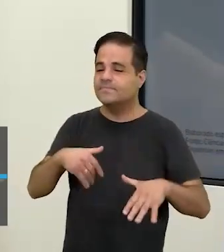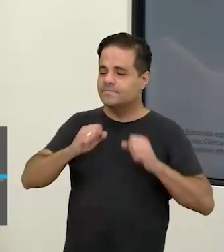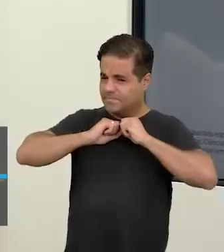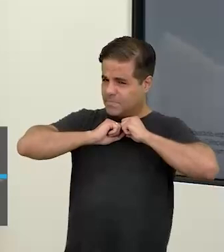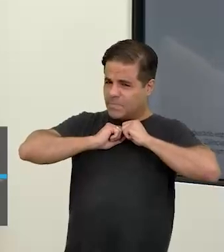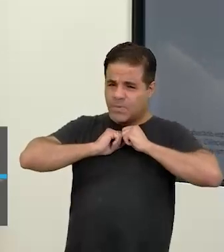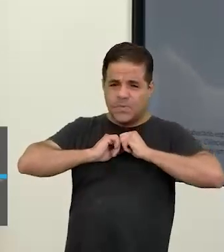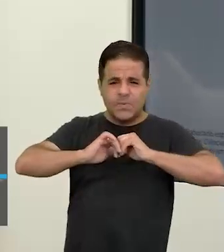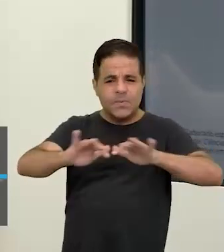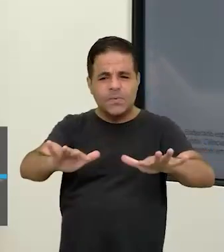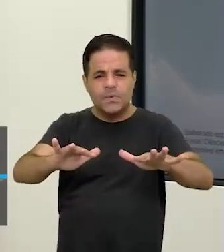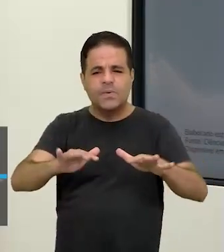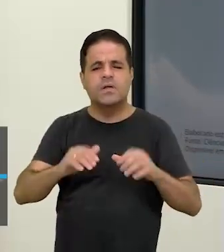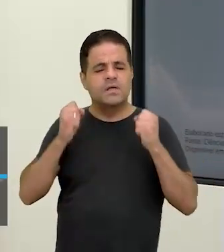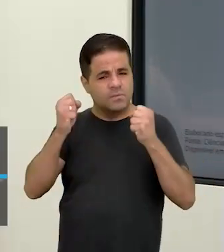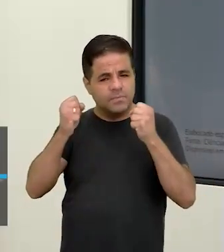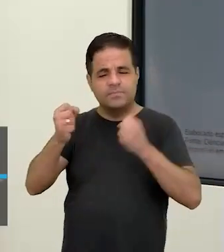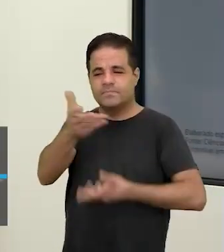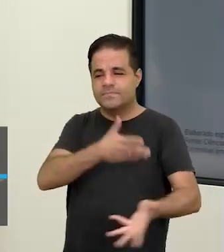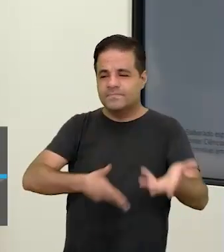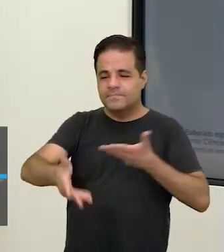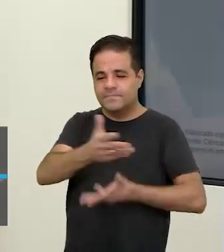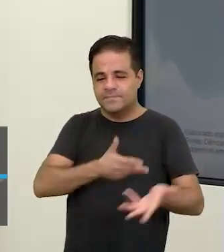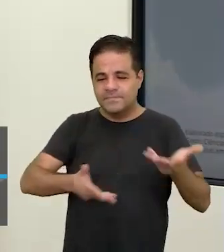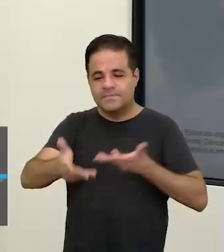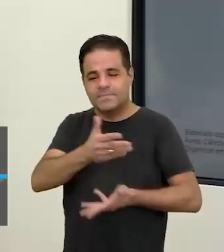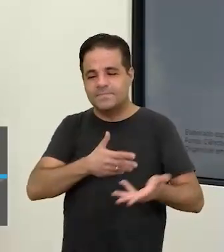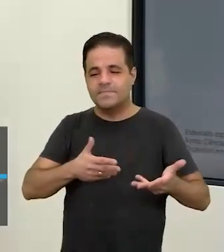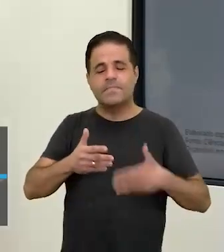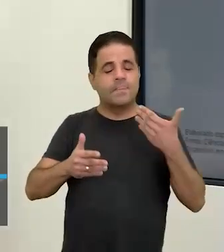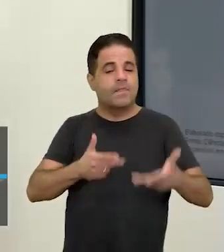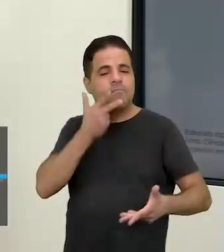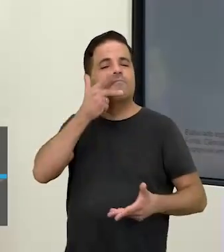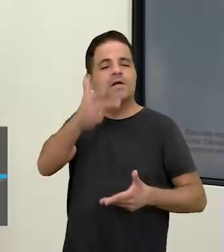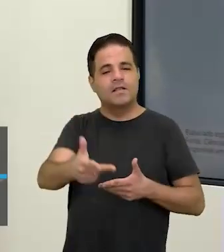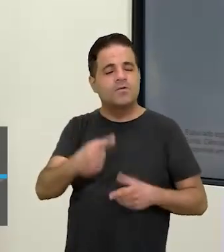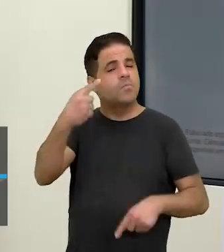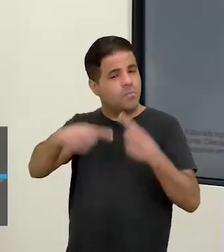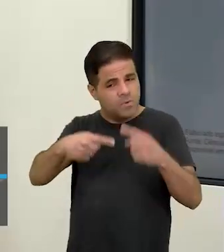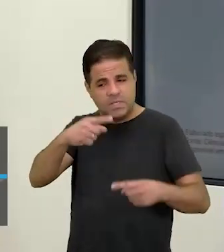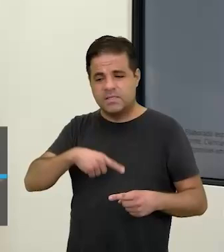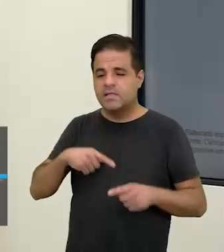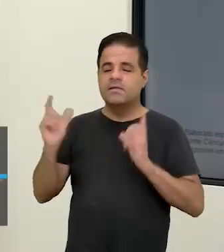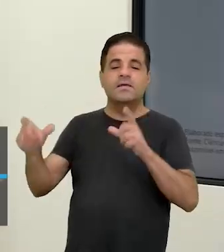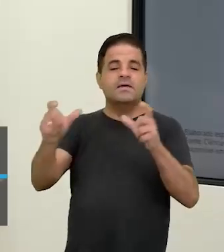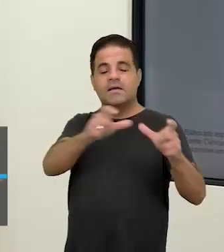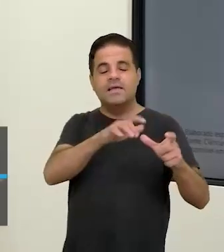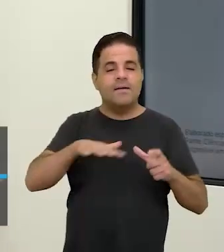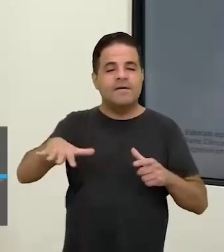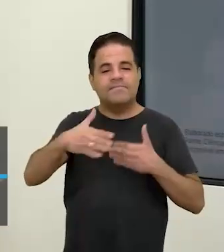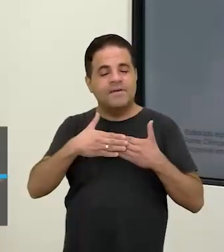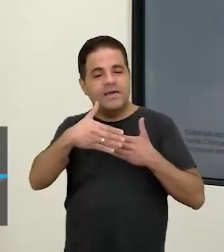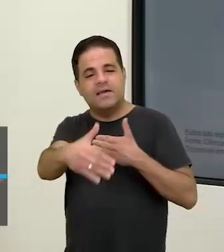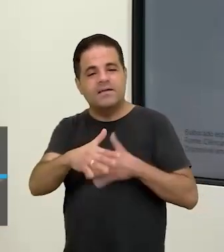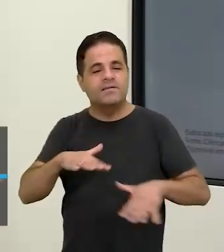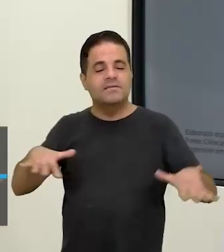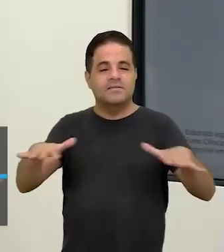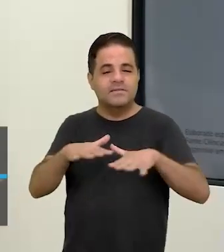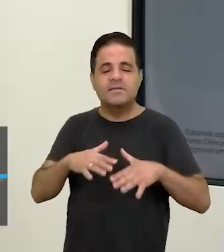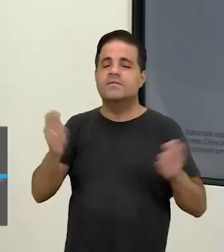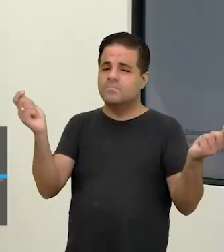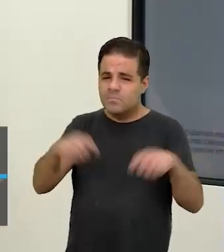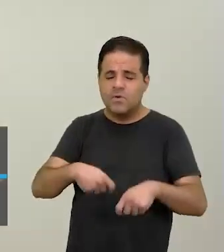elas pressupõem o poder, essas relações de poder, nós estamos falando de política. Isso existe em qualquer espaço que a gente possa